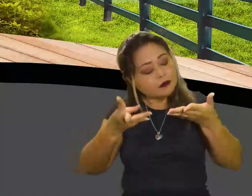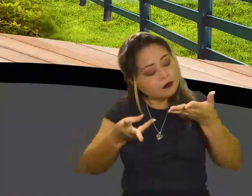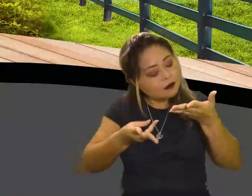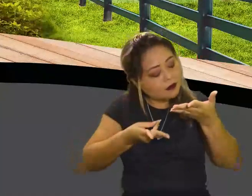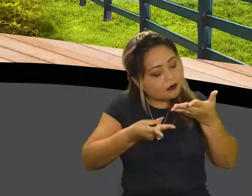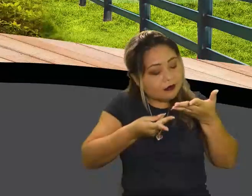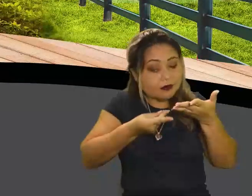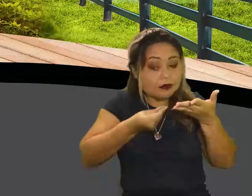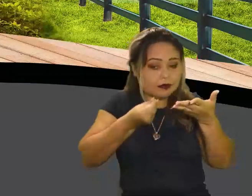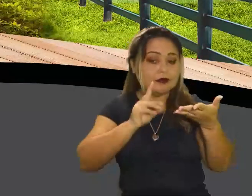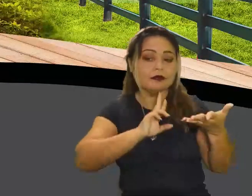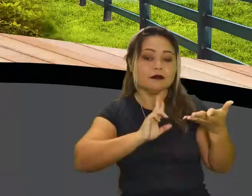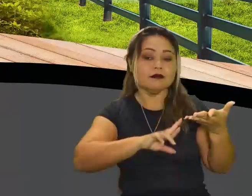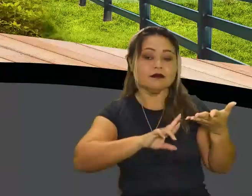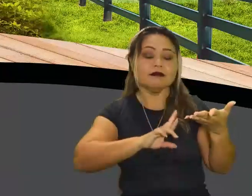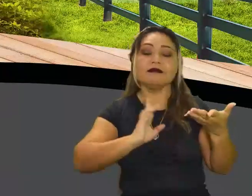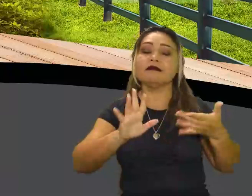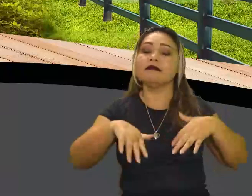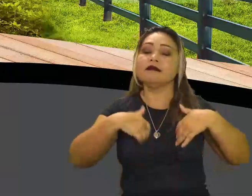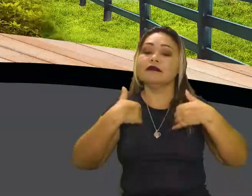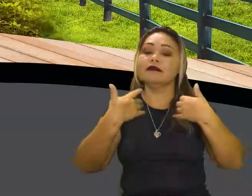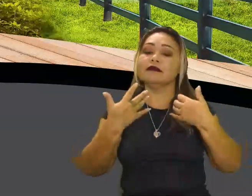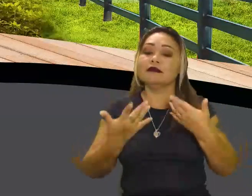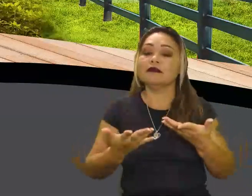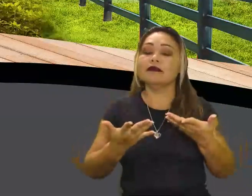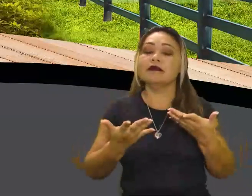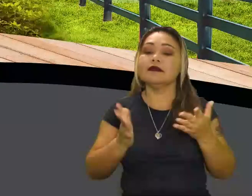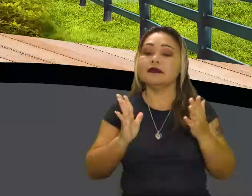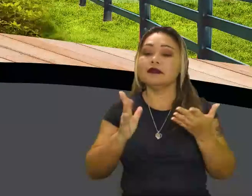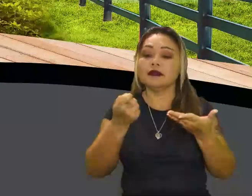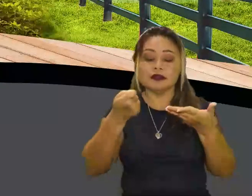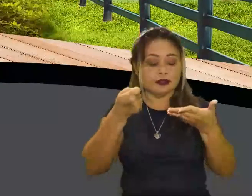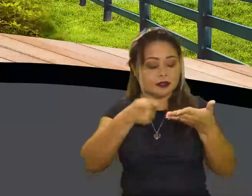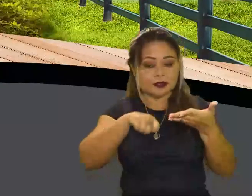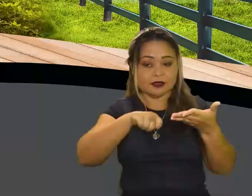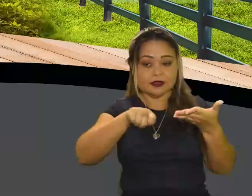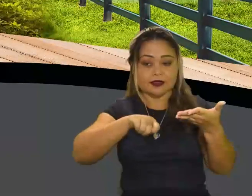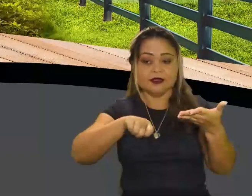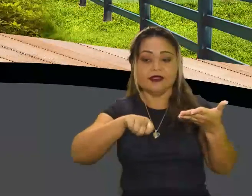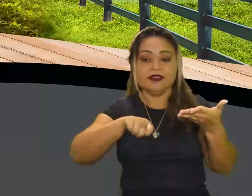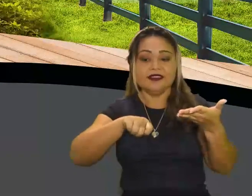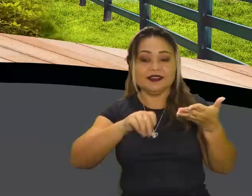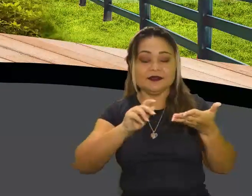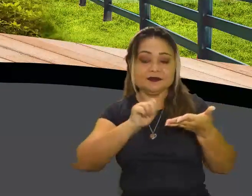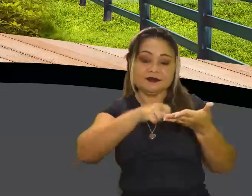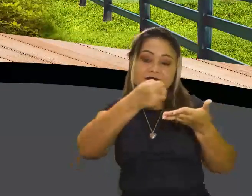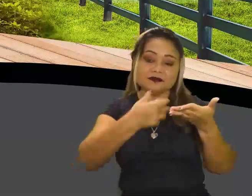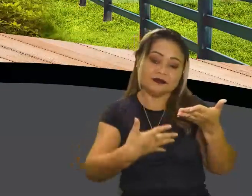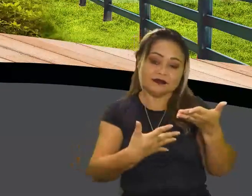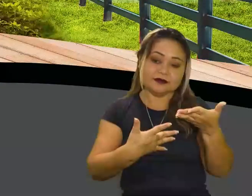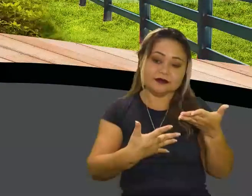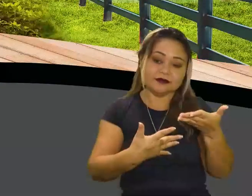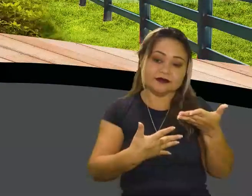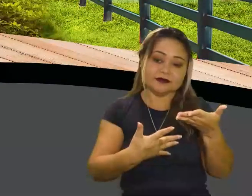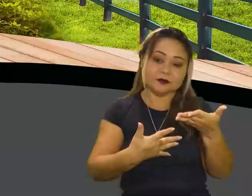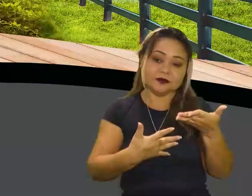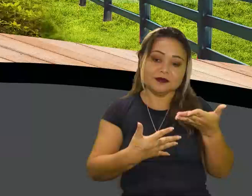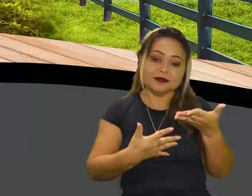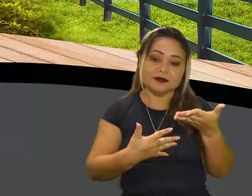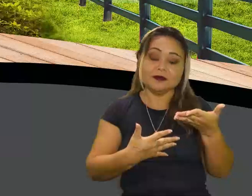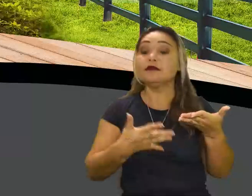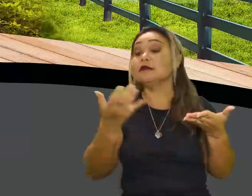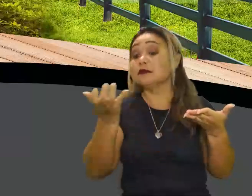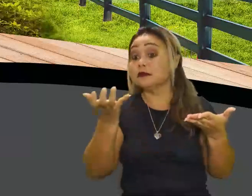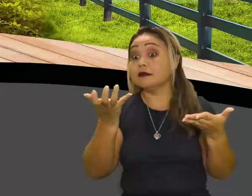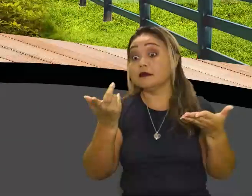incrementar a sua resposta. Claro, vão ter questões fechadas. Nas questões fechadas, meus queridos, o que nós vamos fazer? A